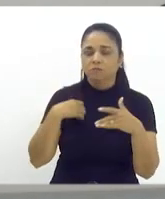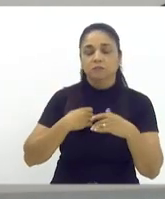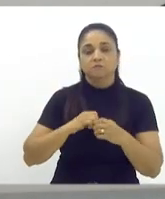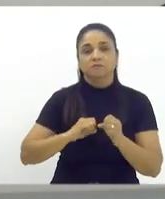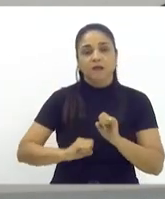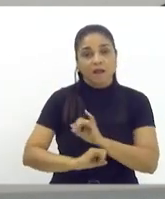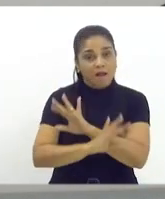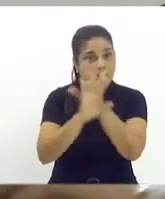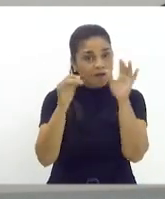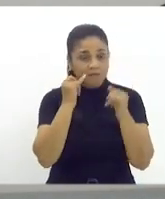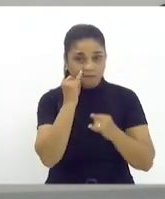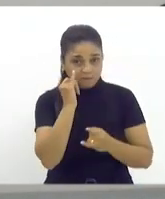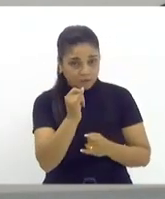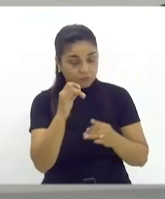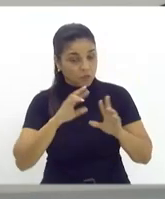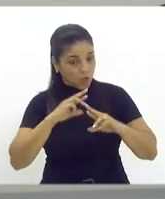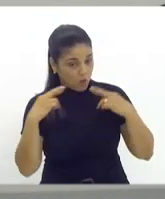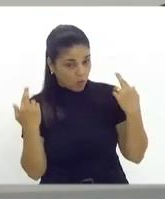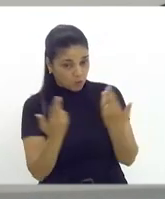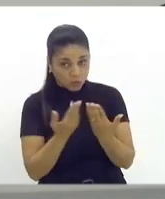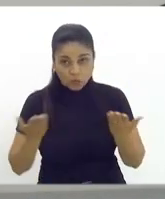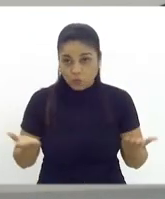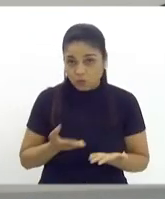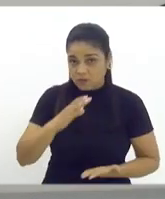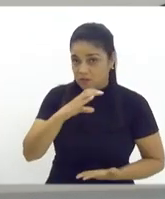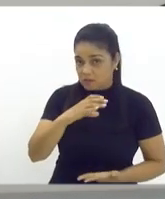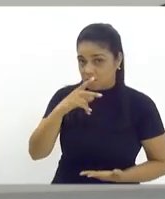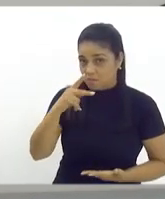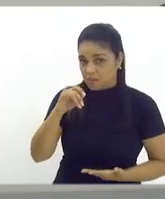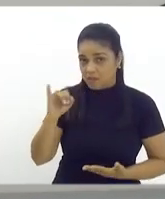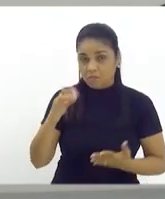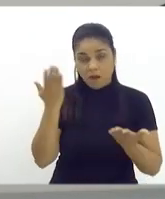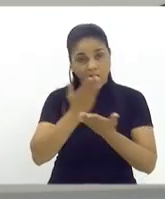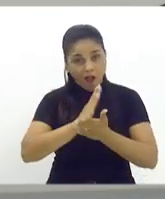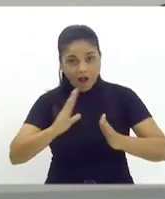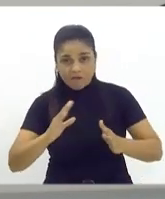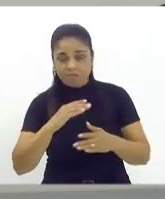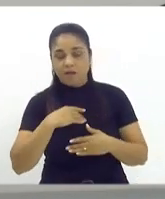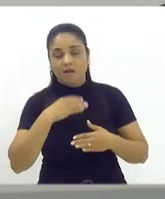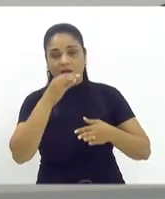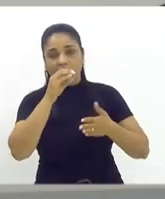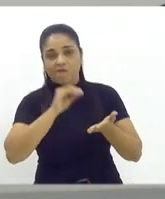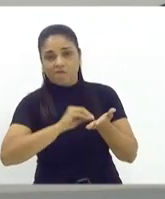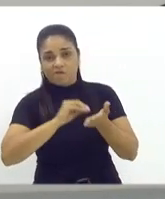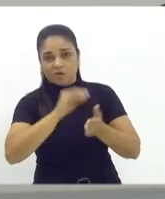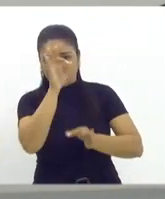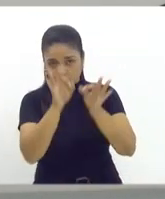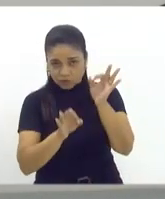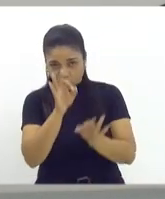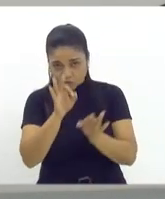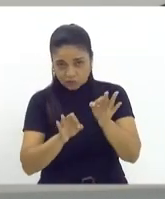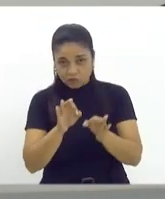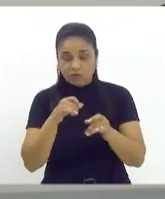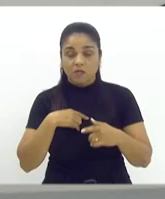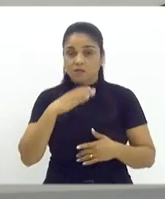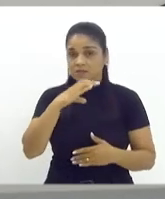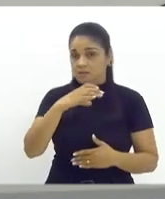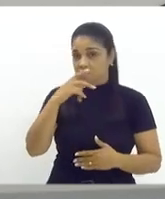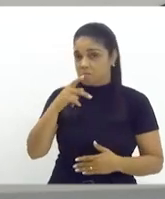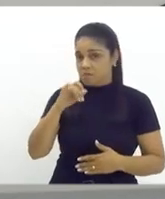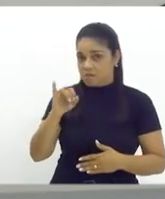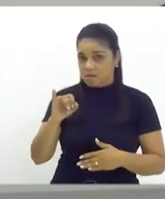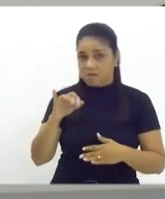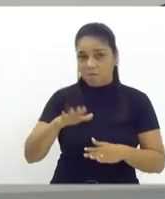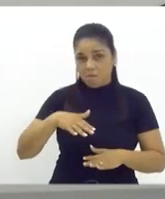que nós estamos reunido realmente é para acabar com a justiça né Eu acho que o que vai valer dessa CPI é